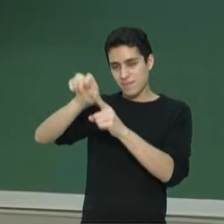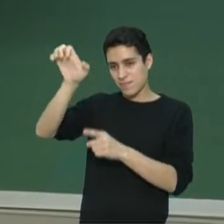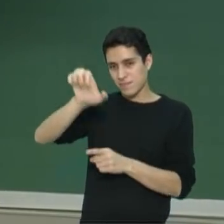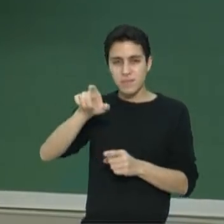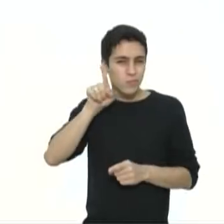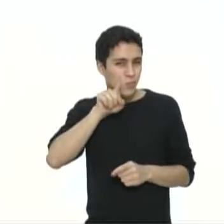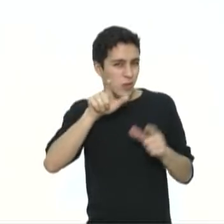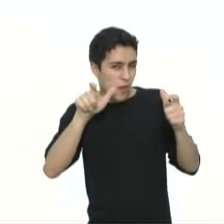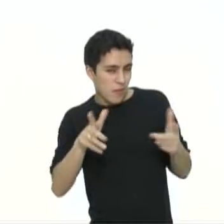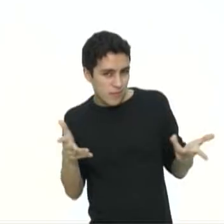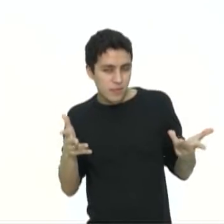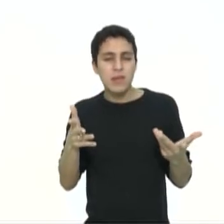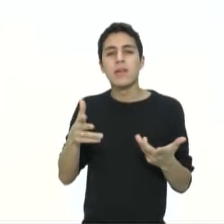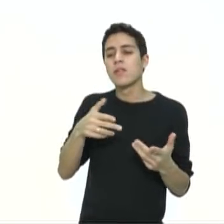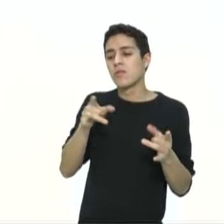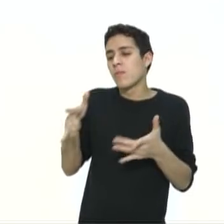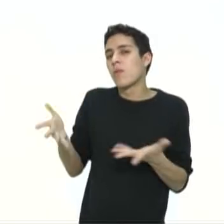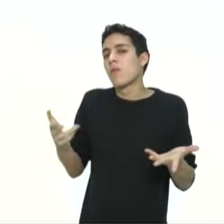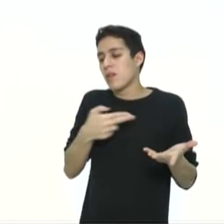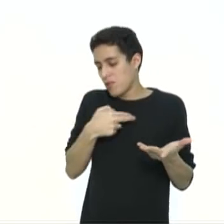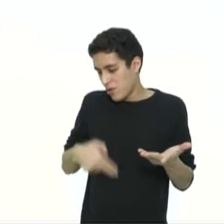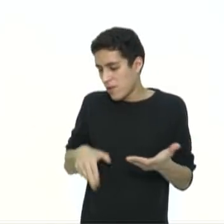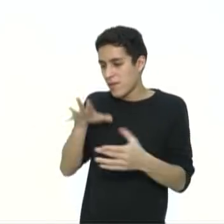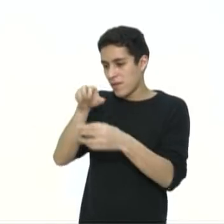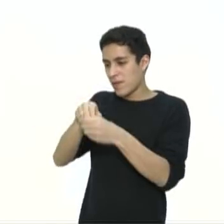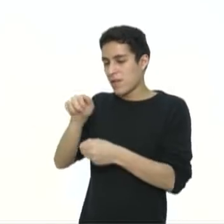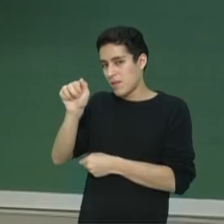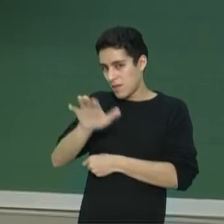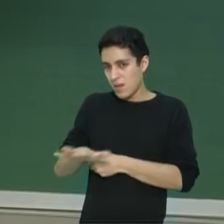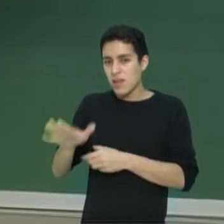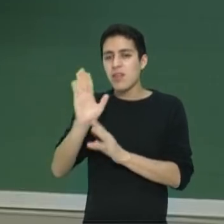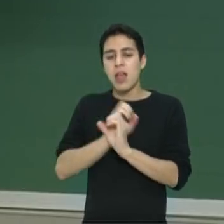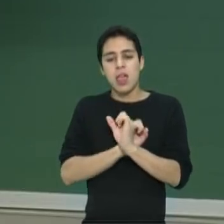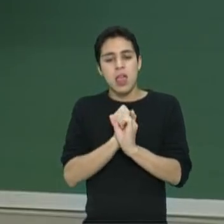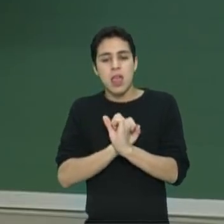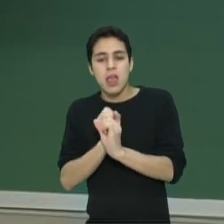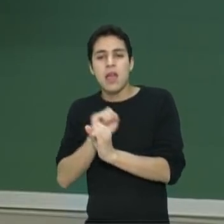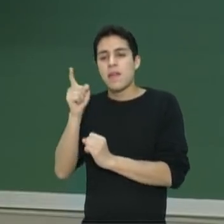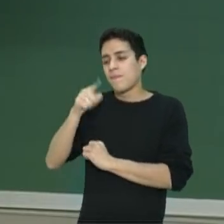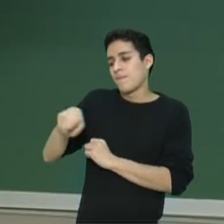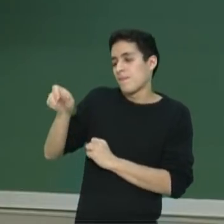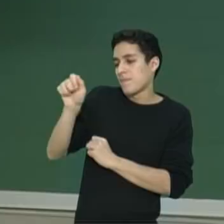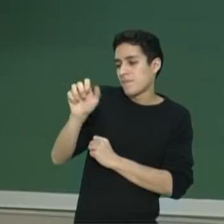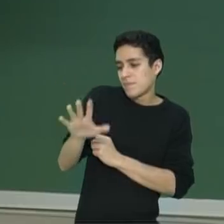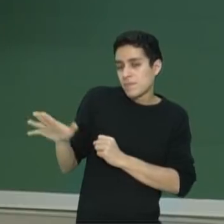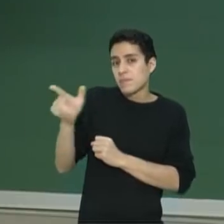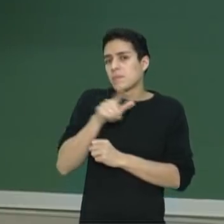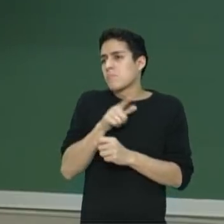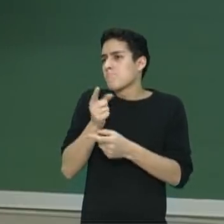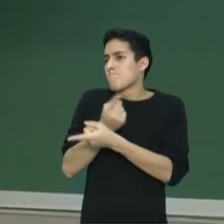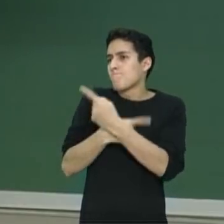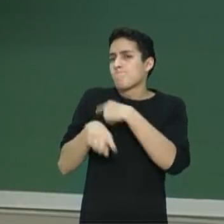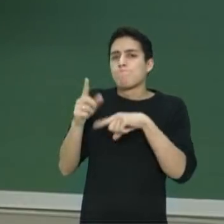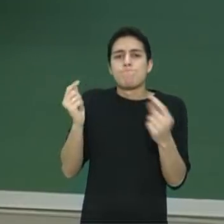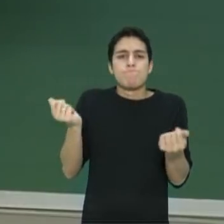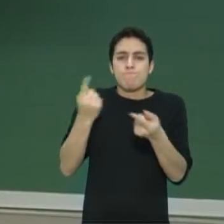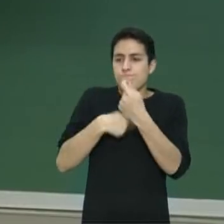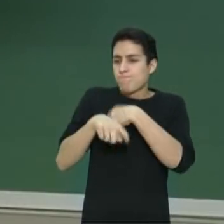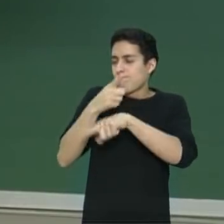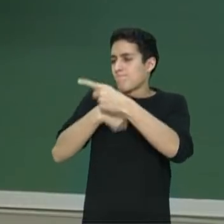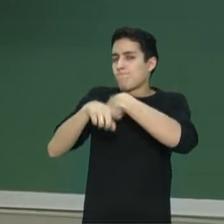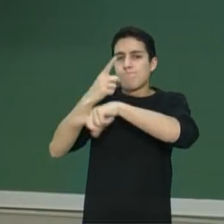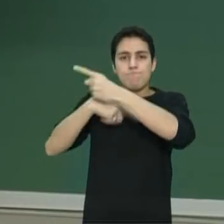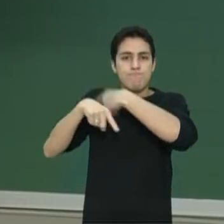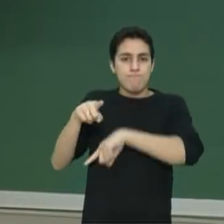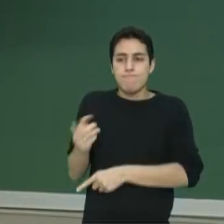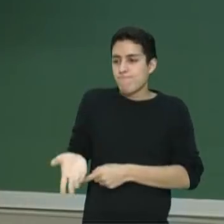a China, que fica na Ásia. Então, há décadas a China vem apresentando um crescimento econômico muito acelerado,